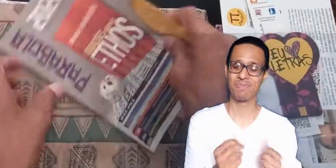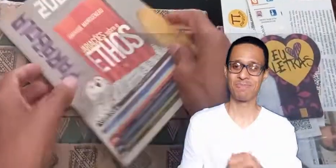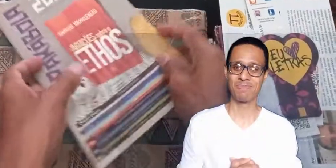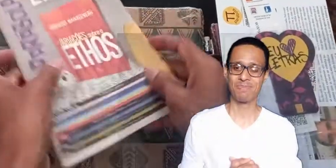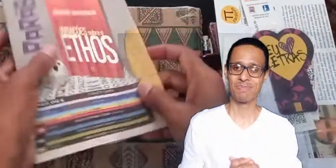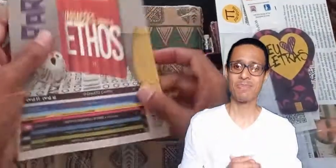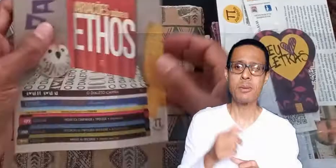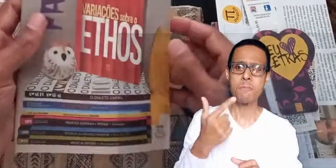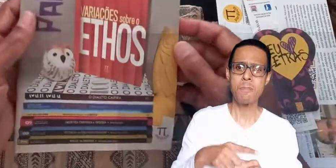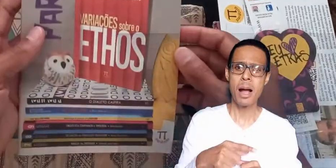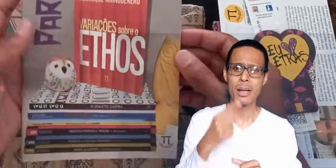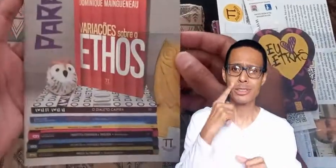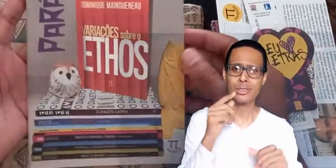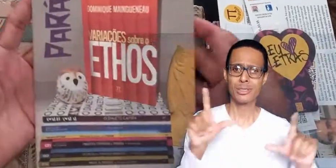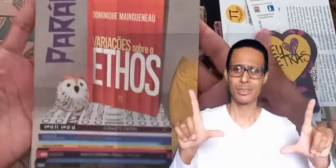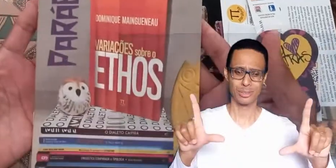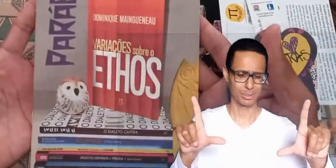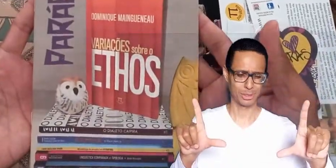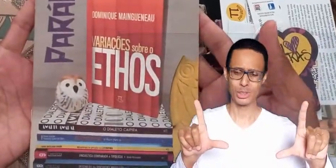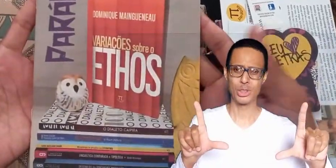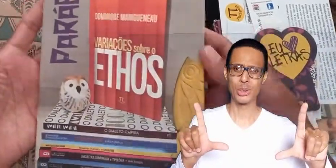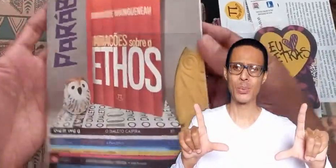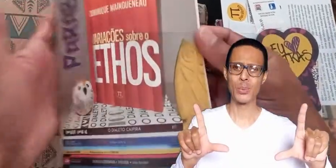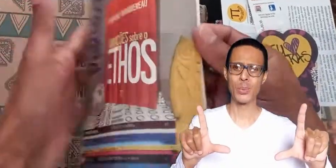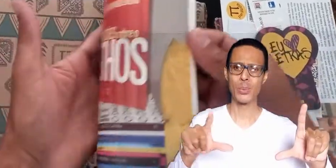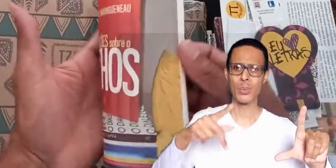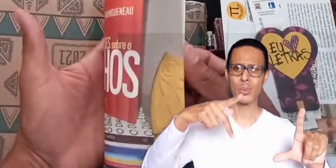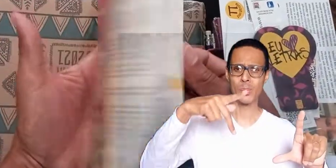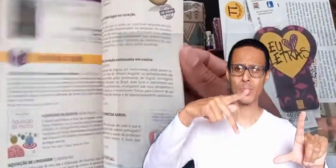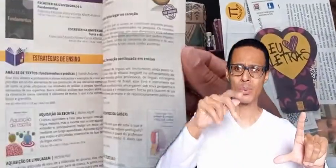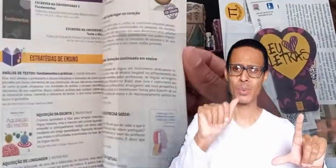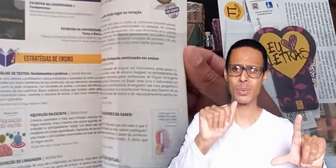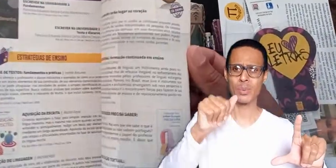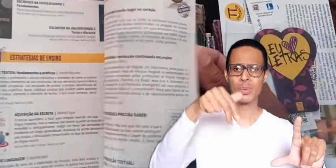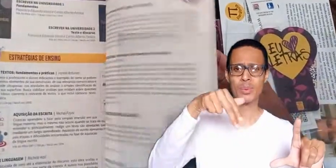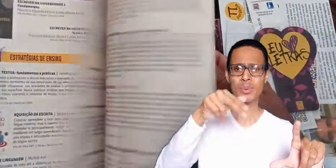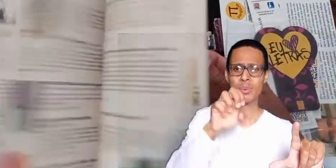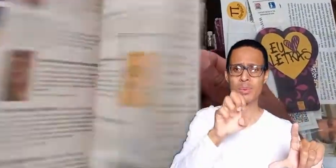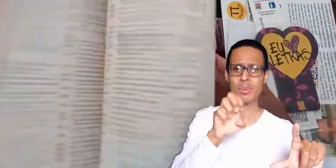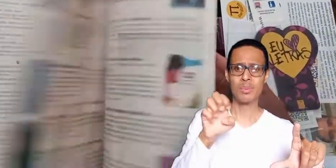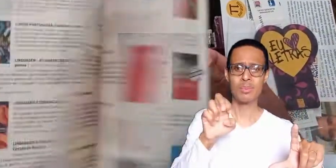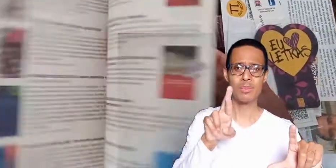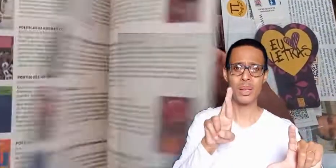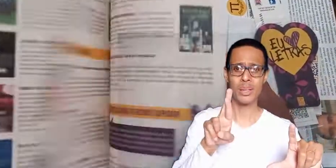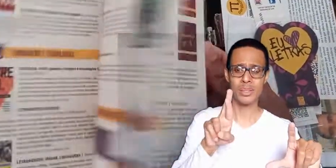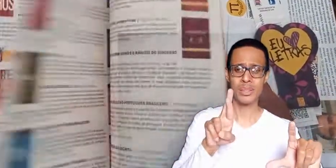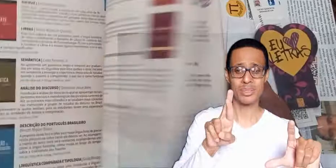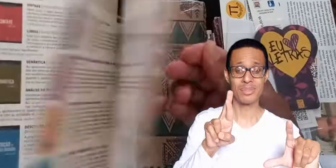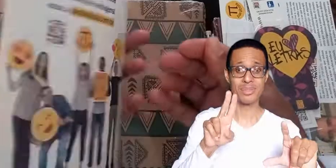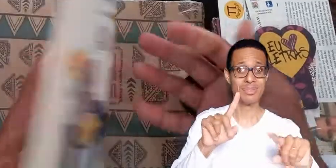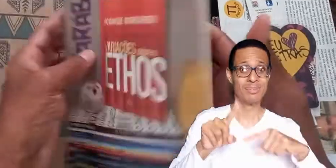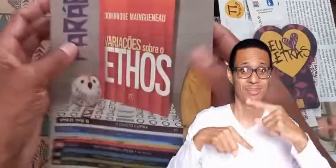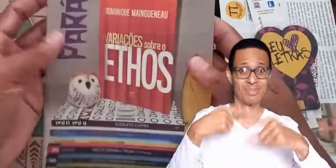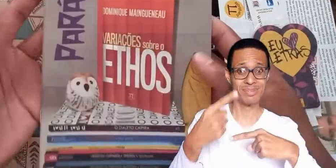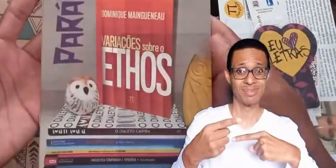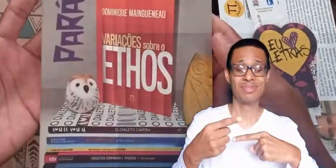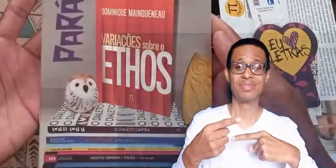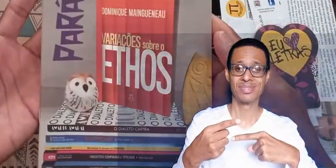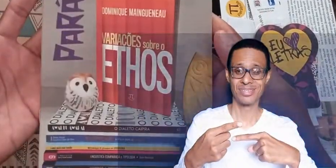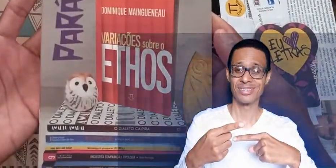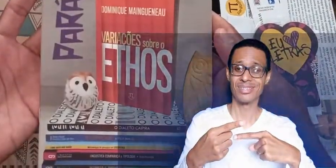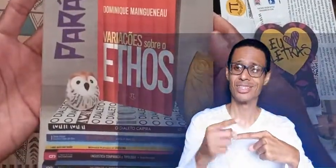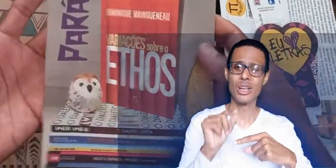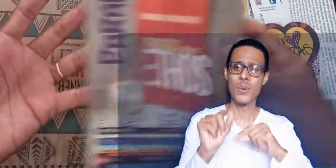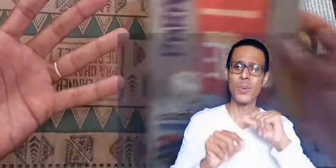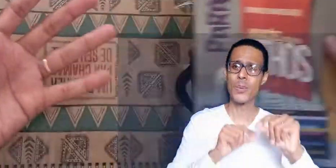aqui é um catálogo de 2020. Olha só, galera. É um catálogo. E este